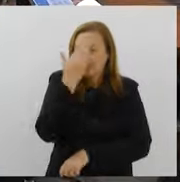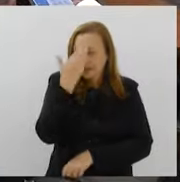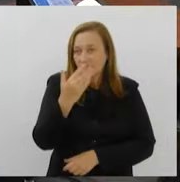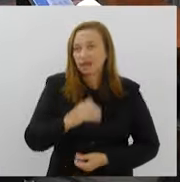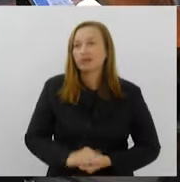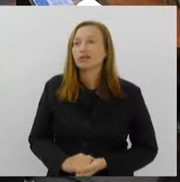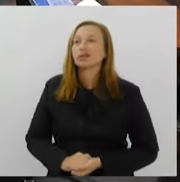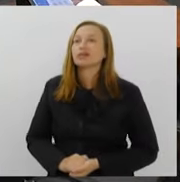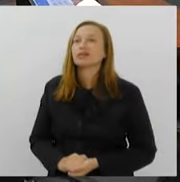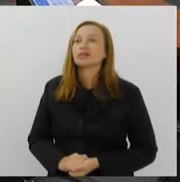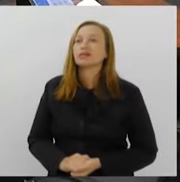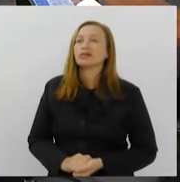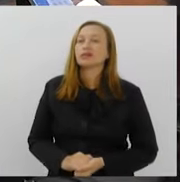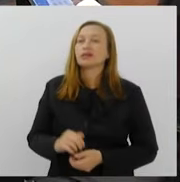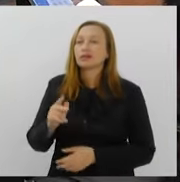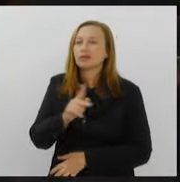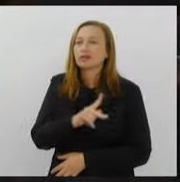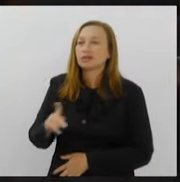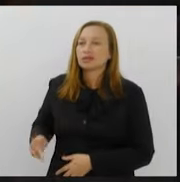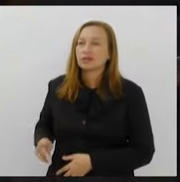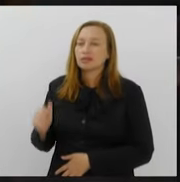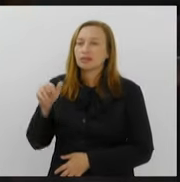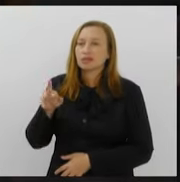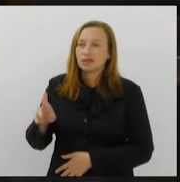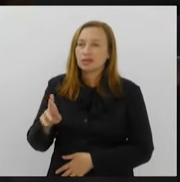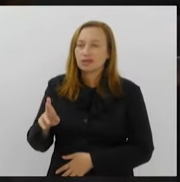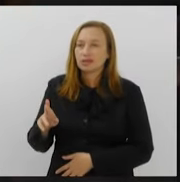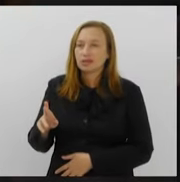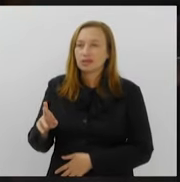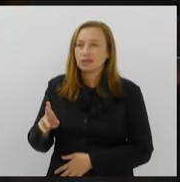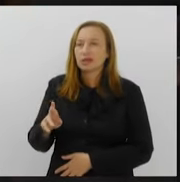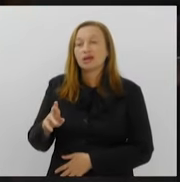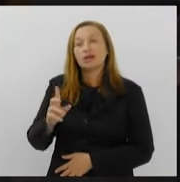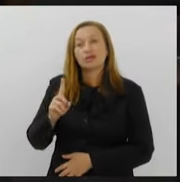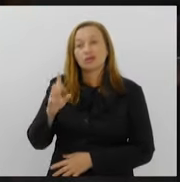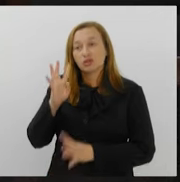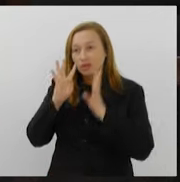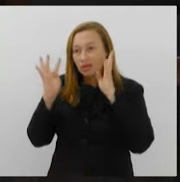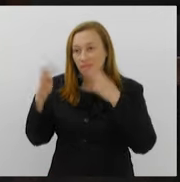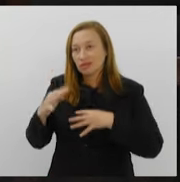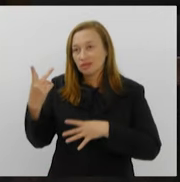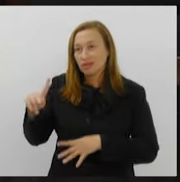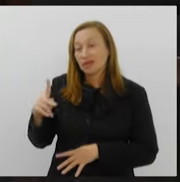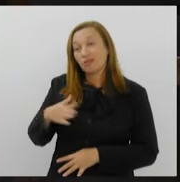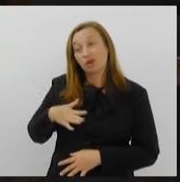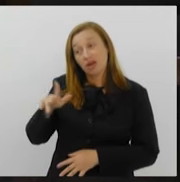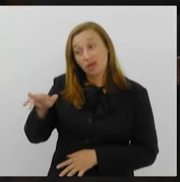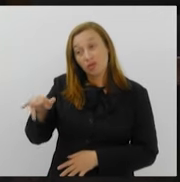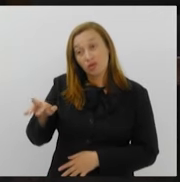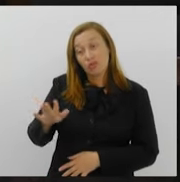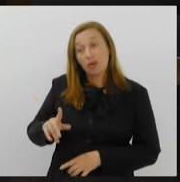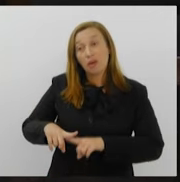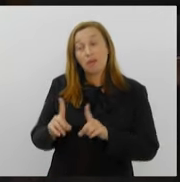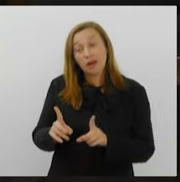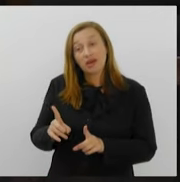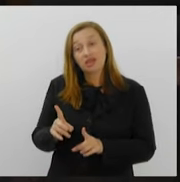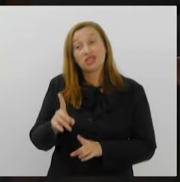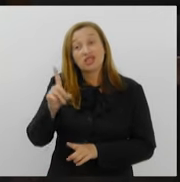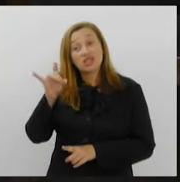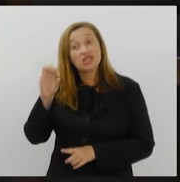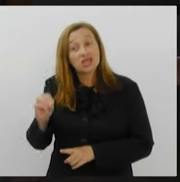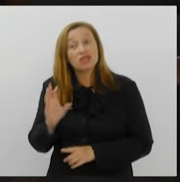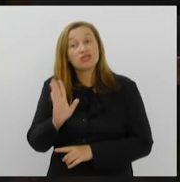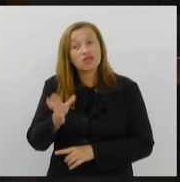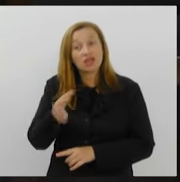obrigado. Presidente Bacelar. Deputado André Correia, eu não vou chamar a atenção dele, porque ele é meu irmão de vida. Mas desde cedo eu já estava